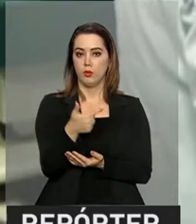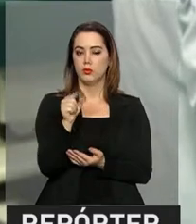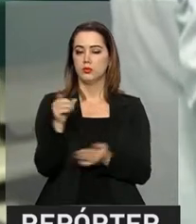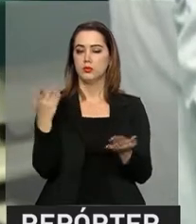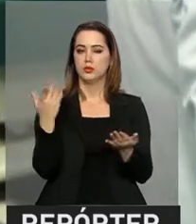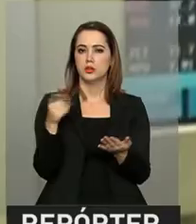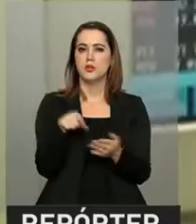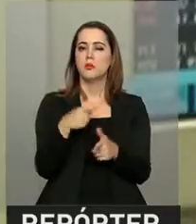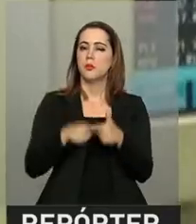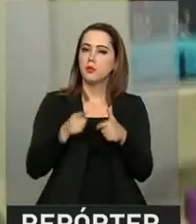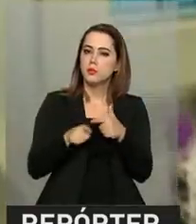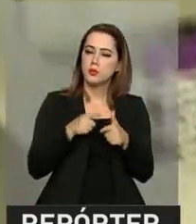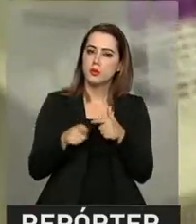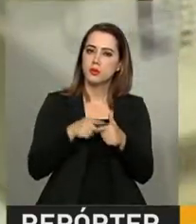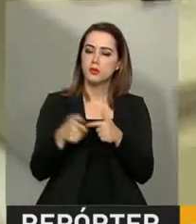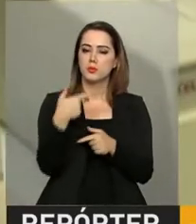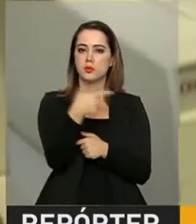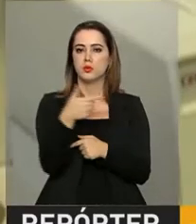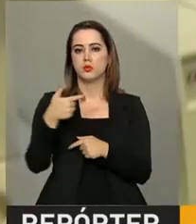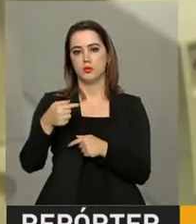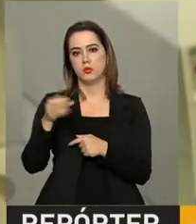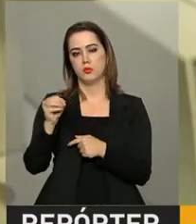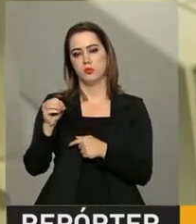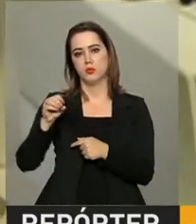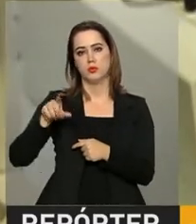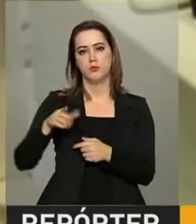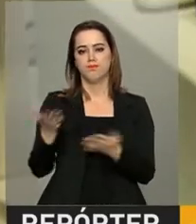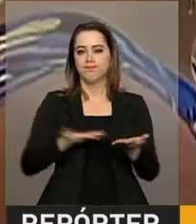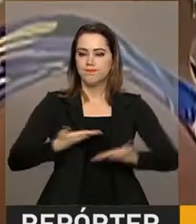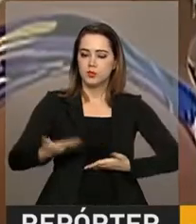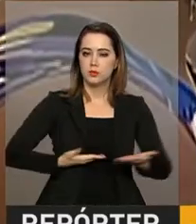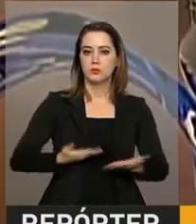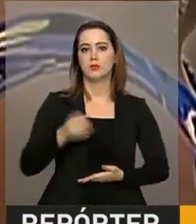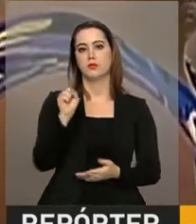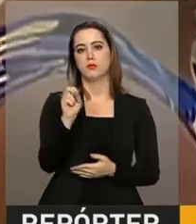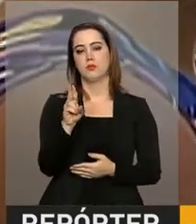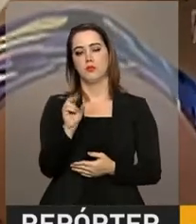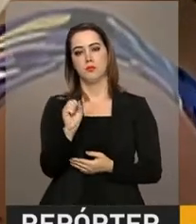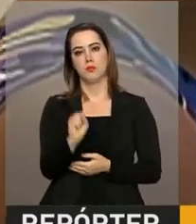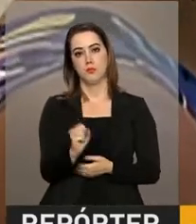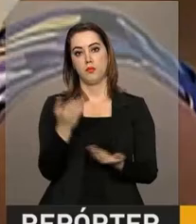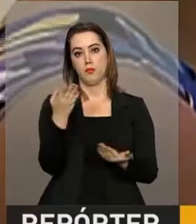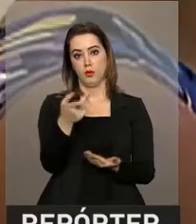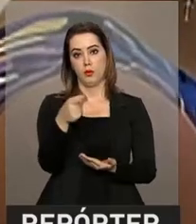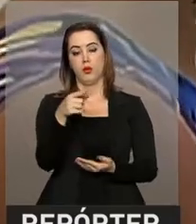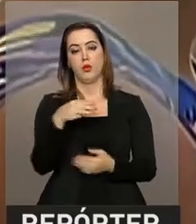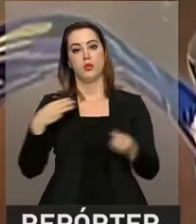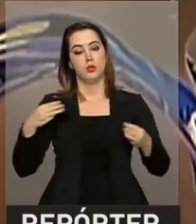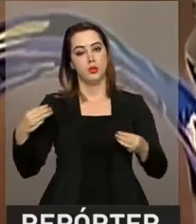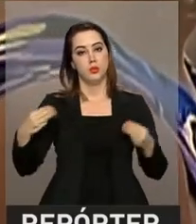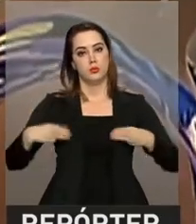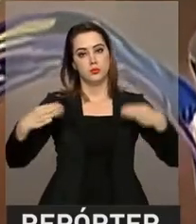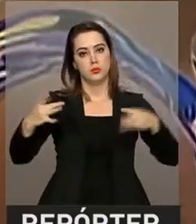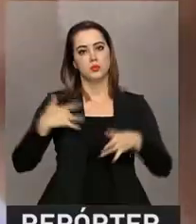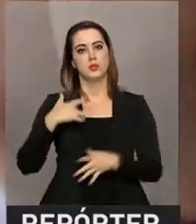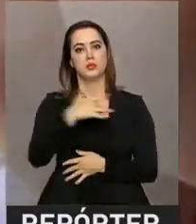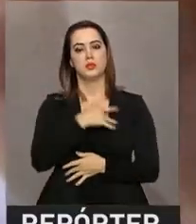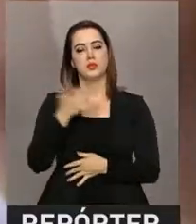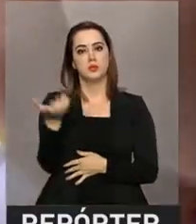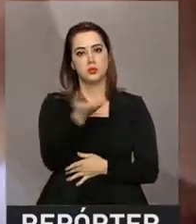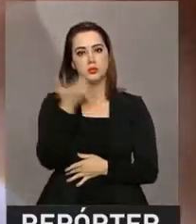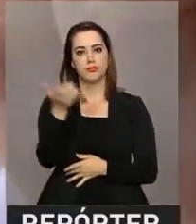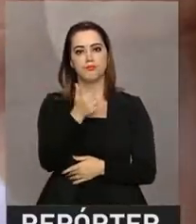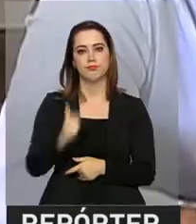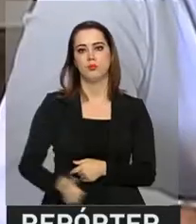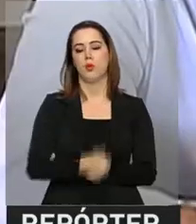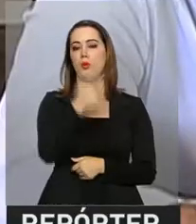no funcionamento de quase 2.700 serviços do SUS. Segundo o Ministério da Saúde, o objetivo é otimizar os